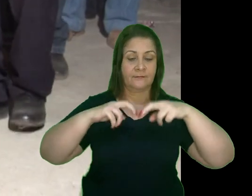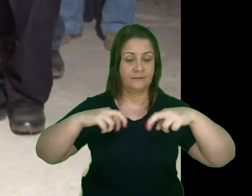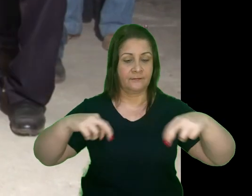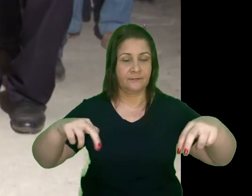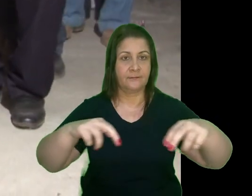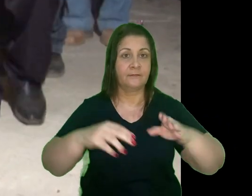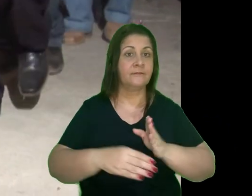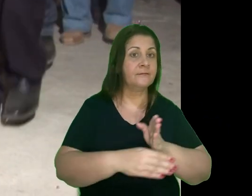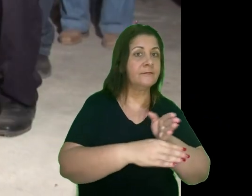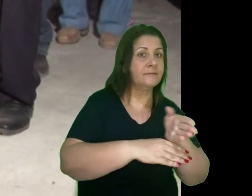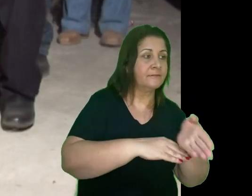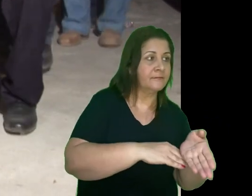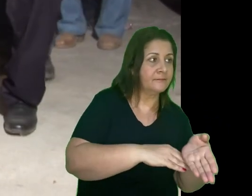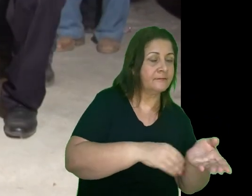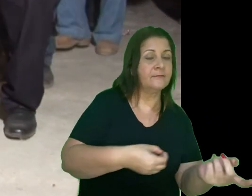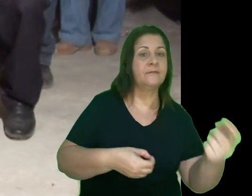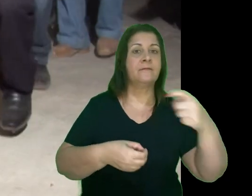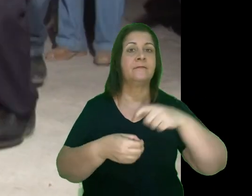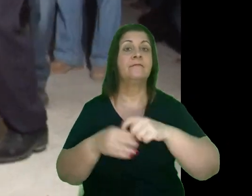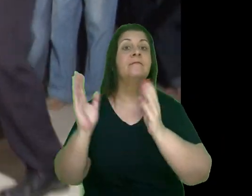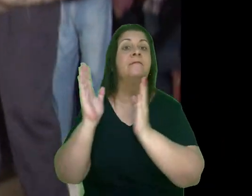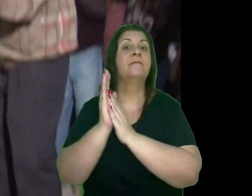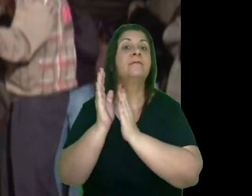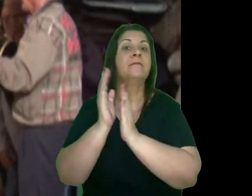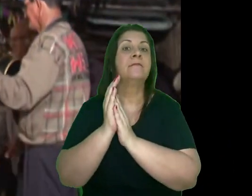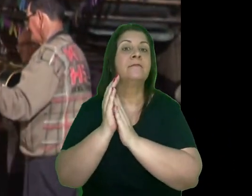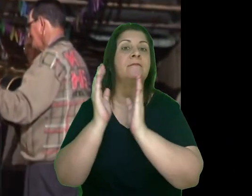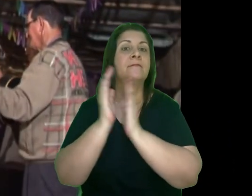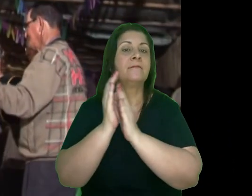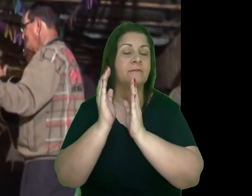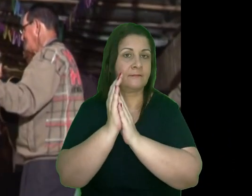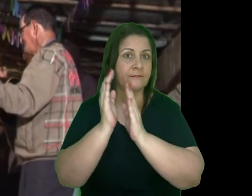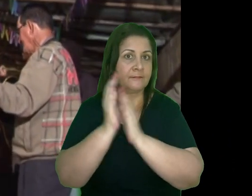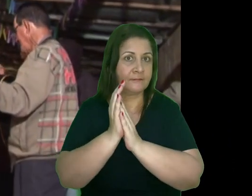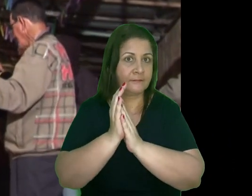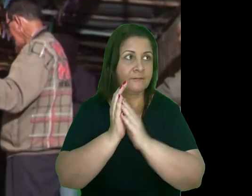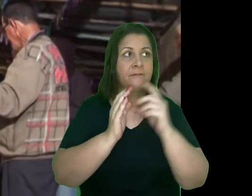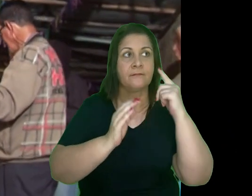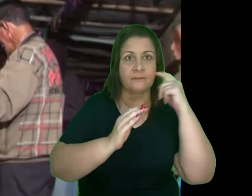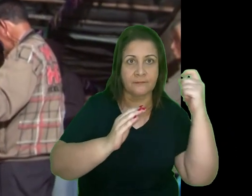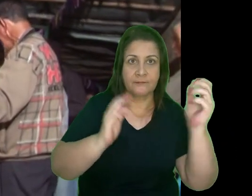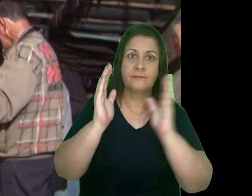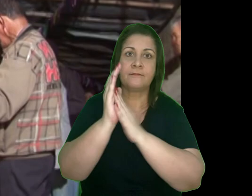saiam da roda, entrem novamente com momentos de batida de palmas e de pés.